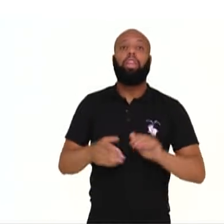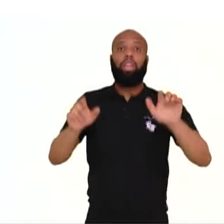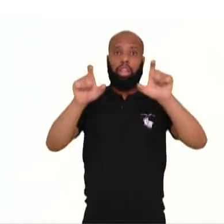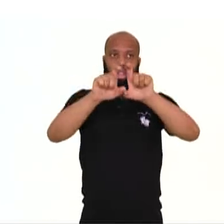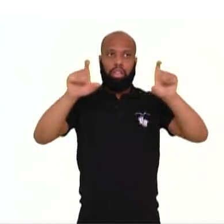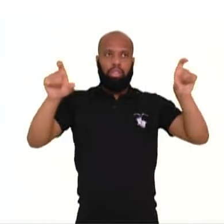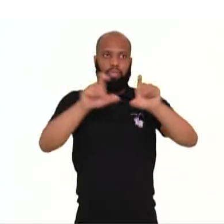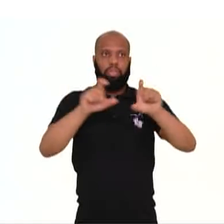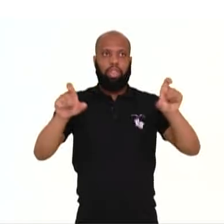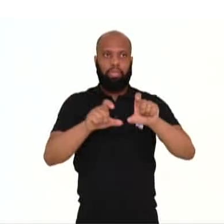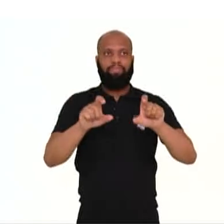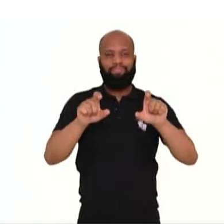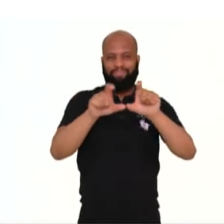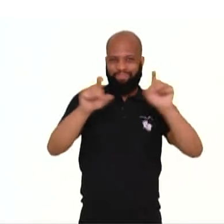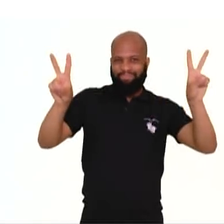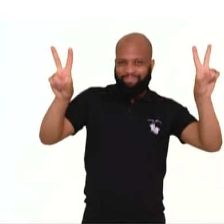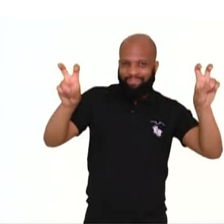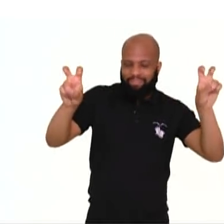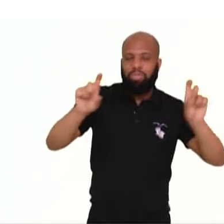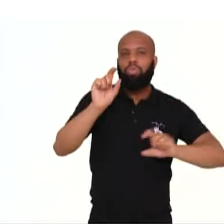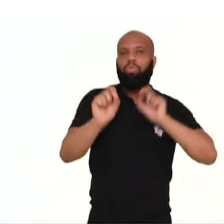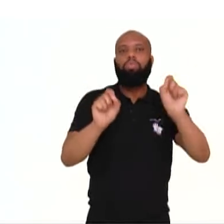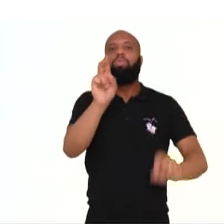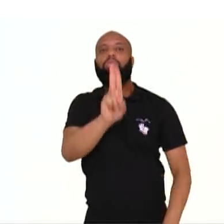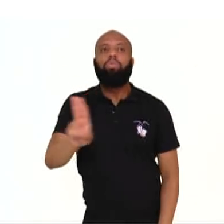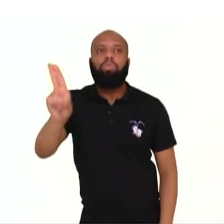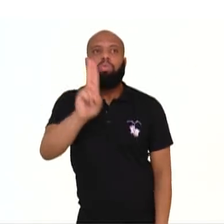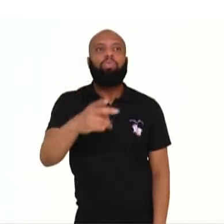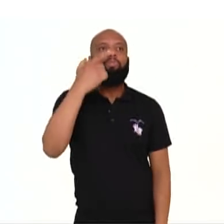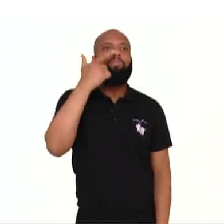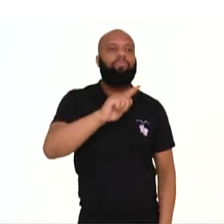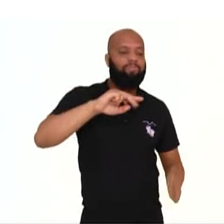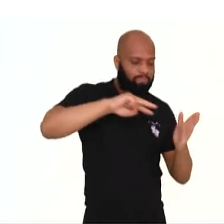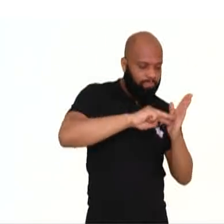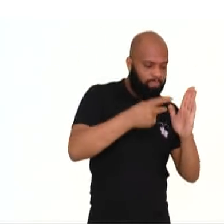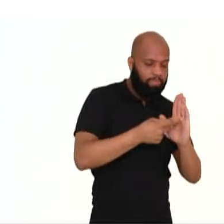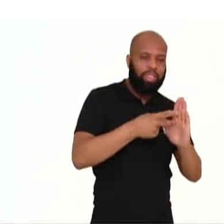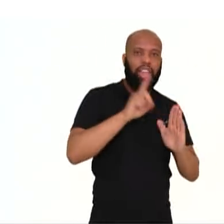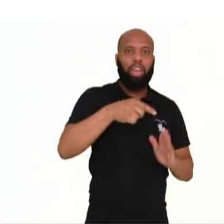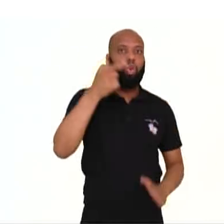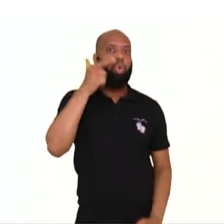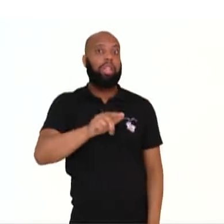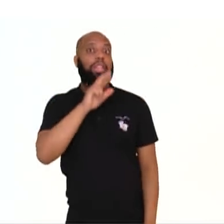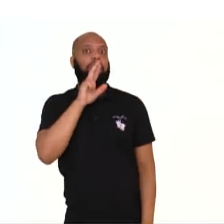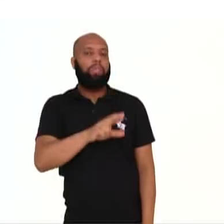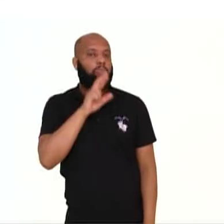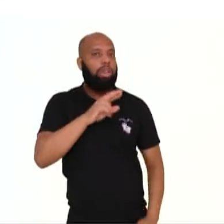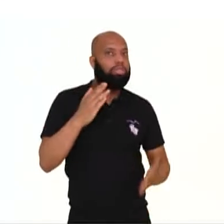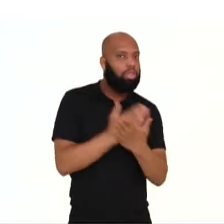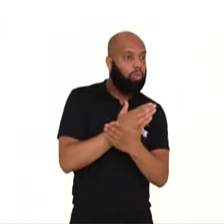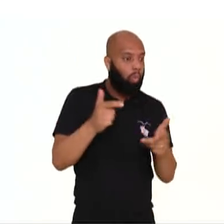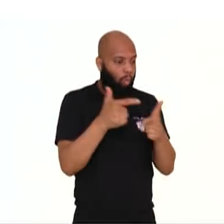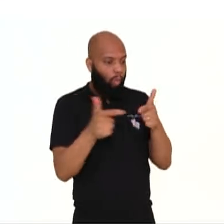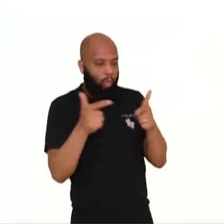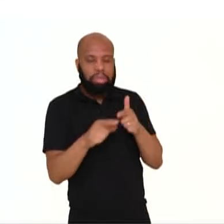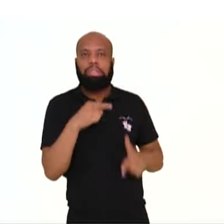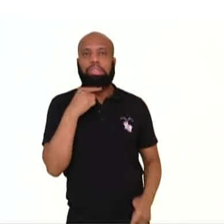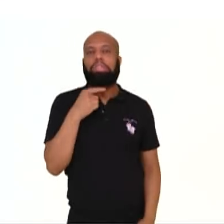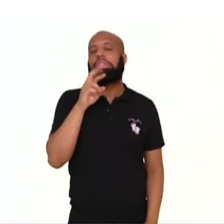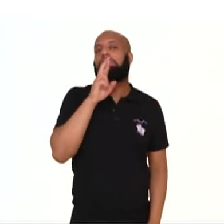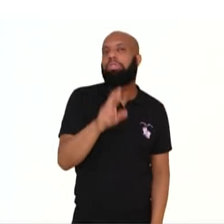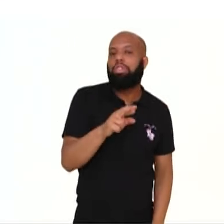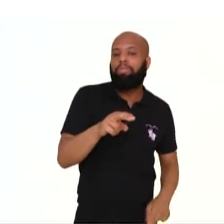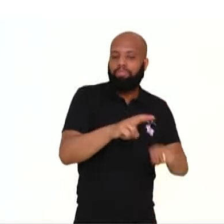expressão "o fio de Ariadne" é utilizada para significar a chave de solução de um problema difícil, representado